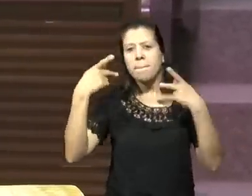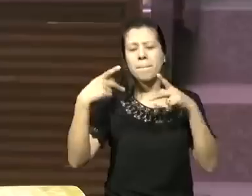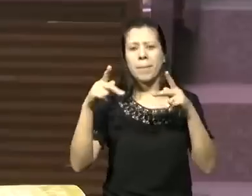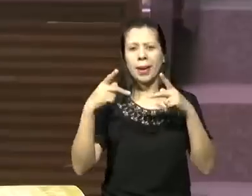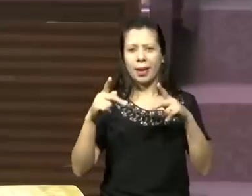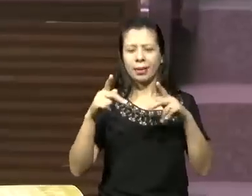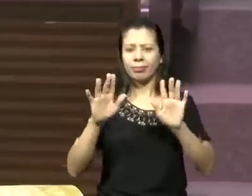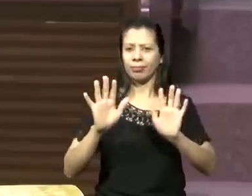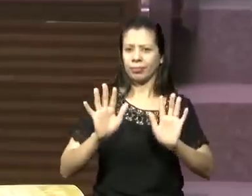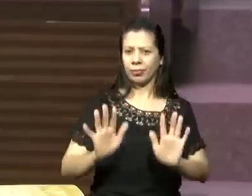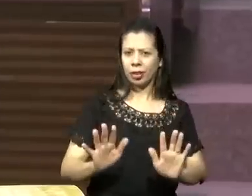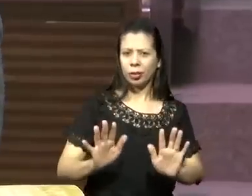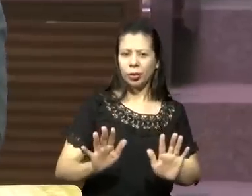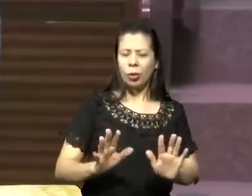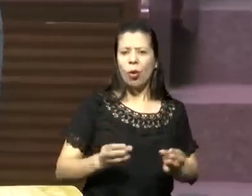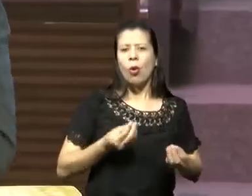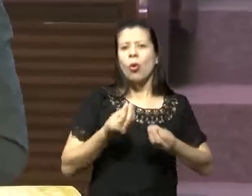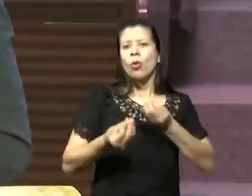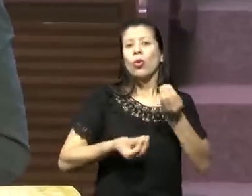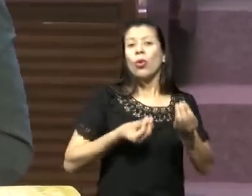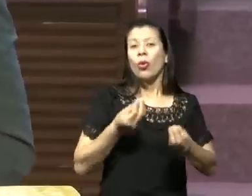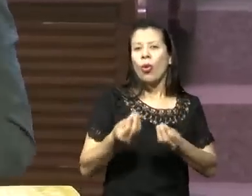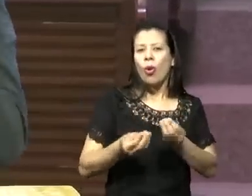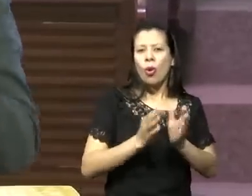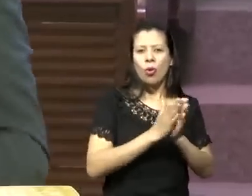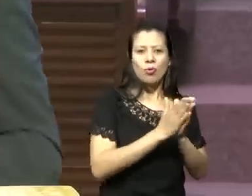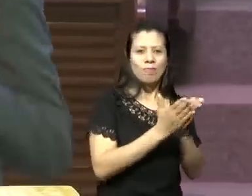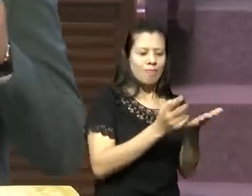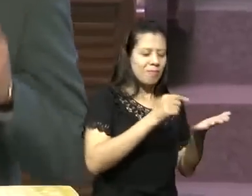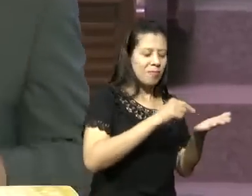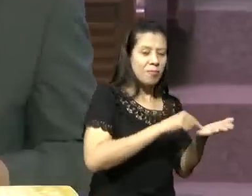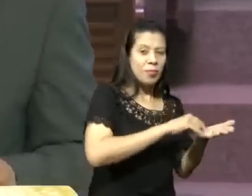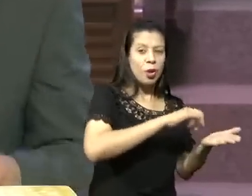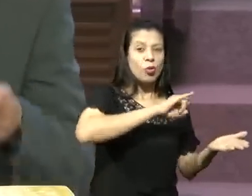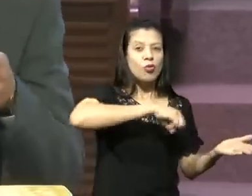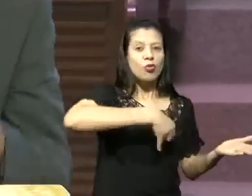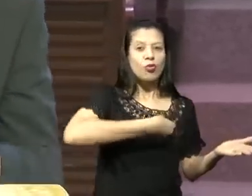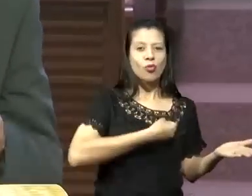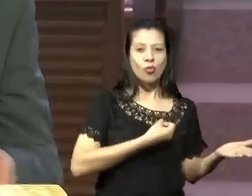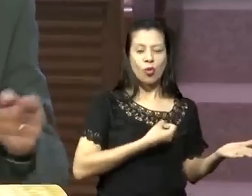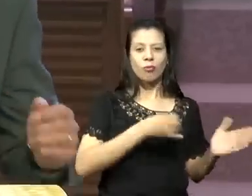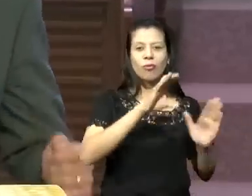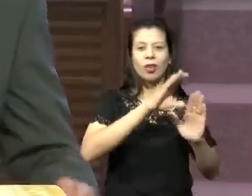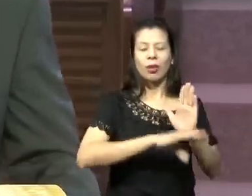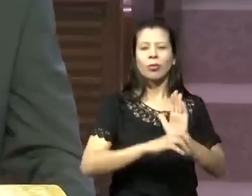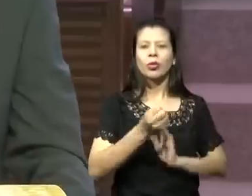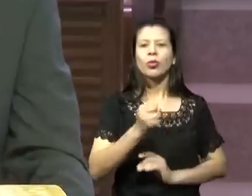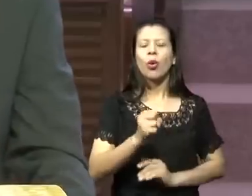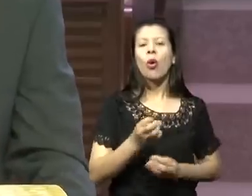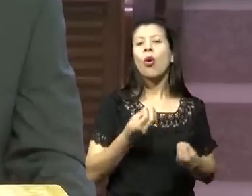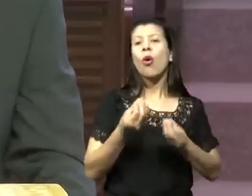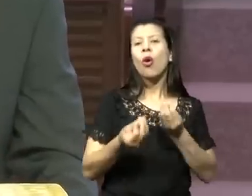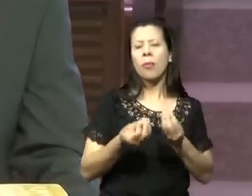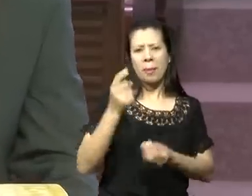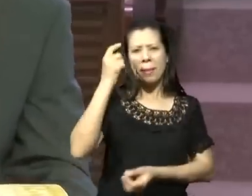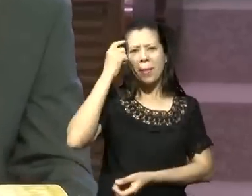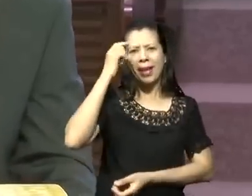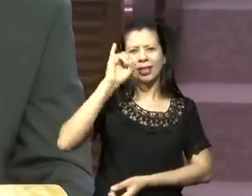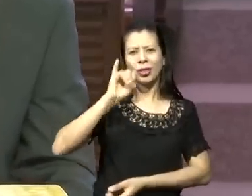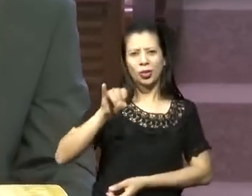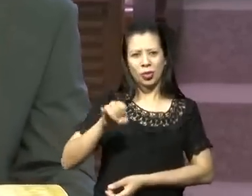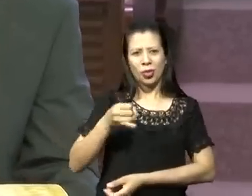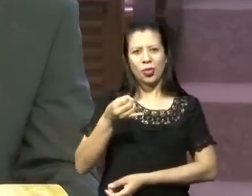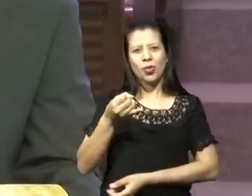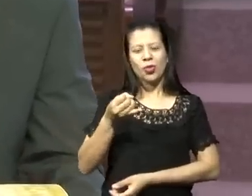Então se João tivesse aqui nessa manhã o que ele pegaria sobre aquilo que ele escreveu como ele